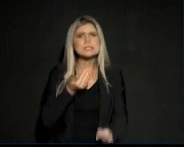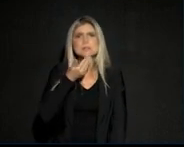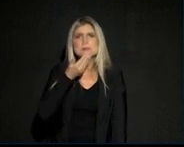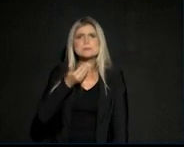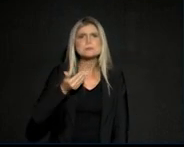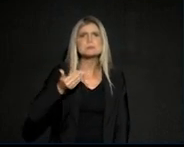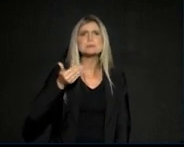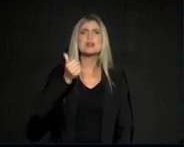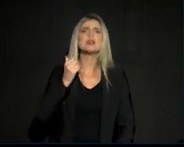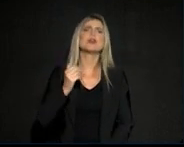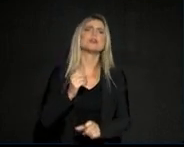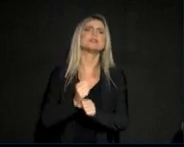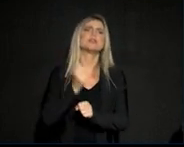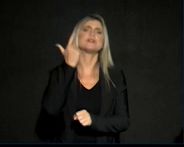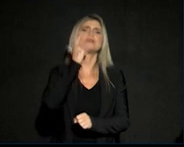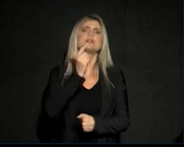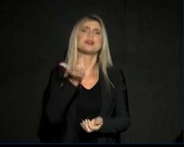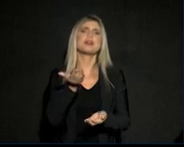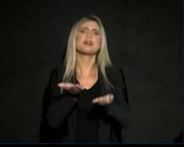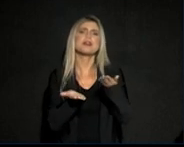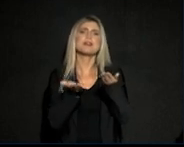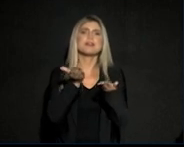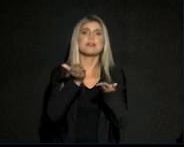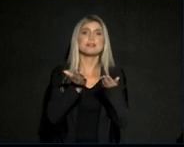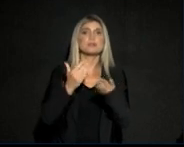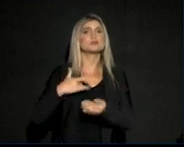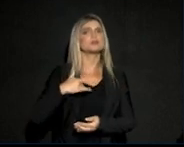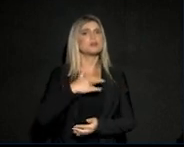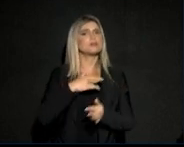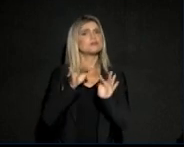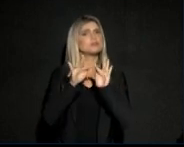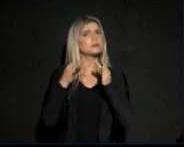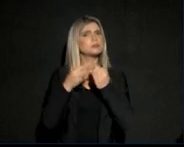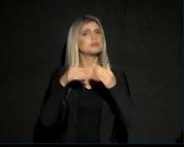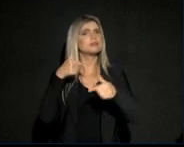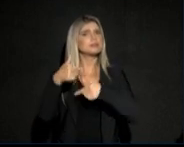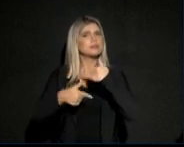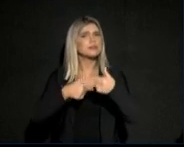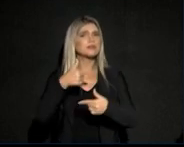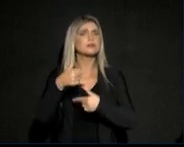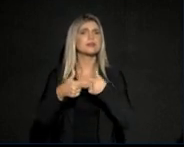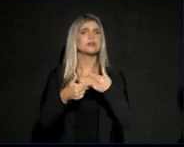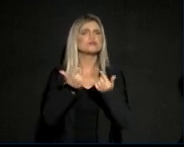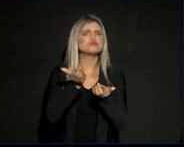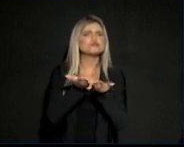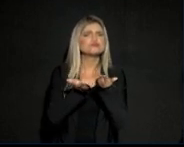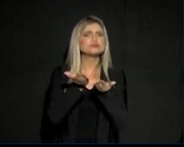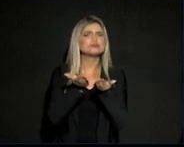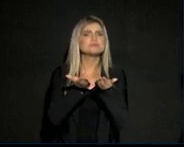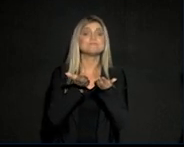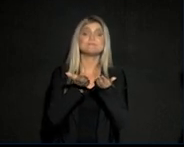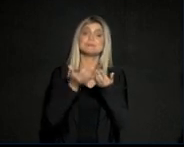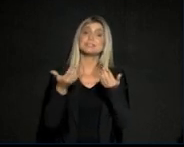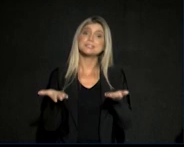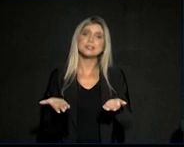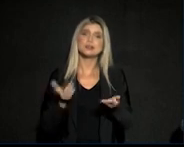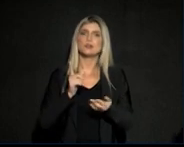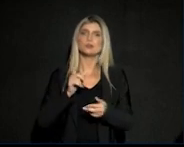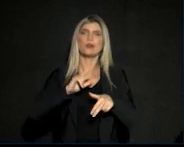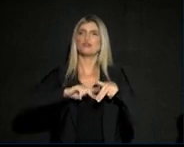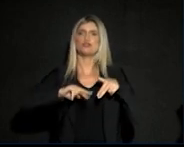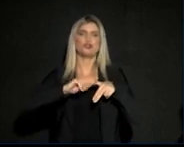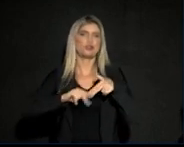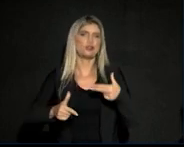a felicidade passa de você tem um equilíbrio entre a sua saúde a sua família E o seu trabalho então eu acho que isso não é uma questão de